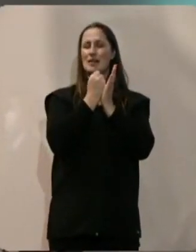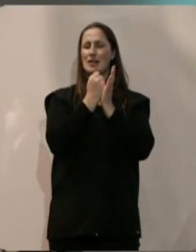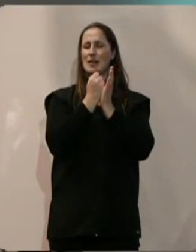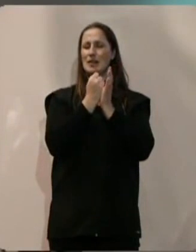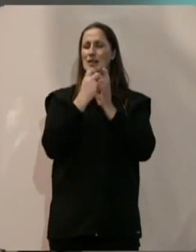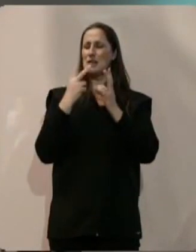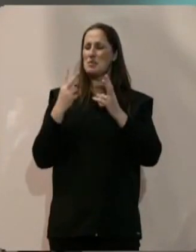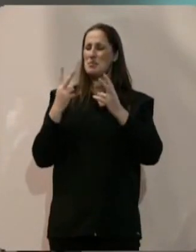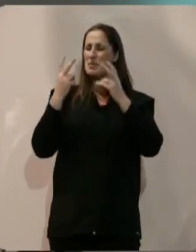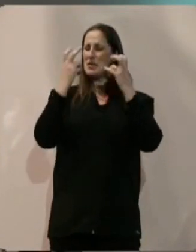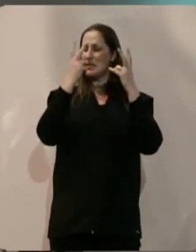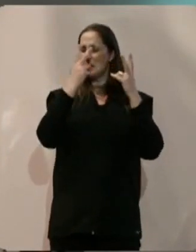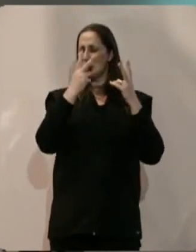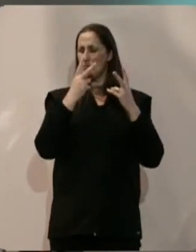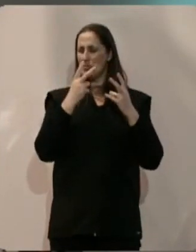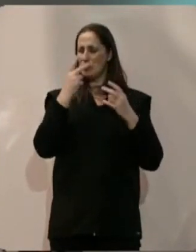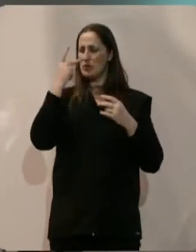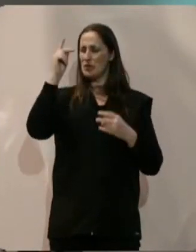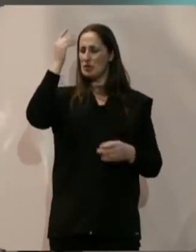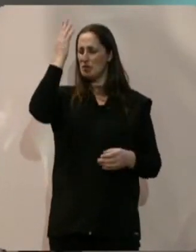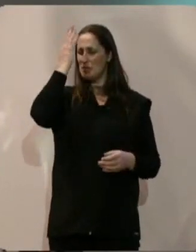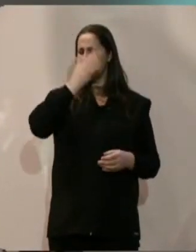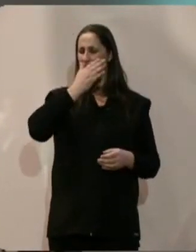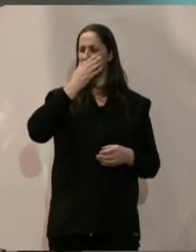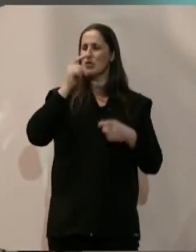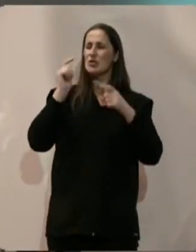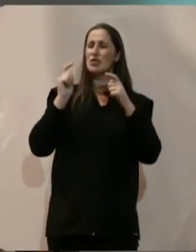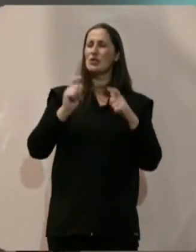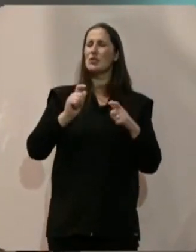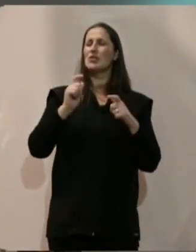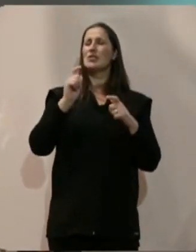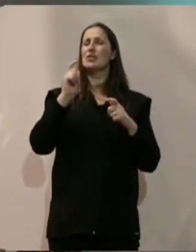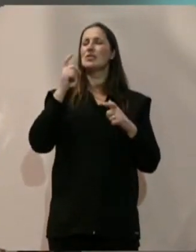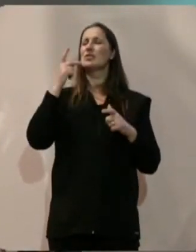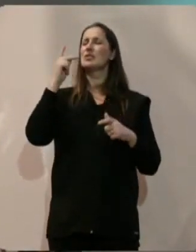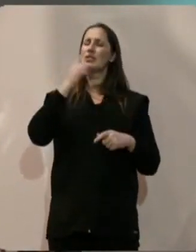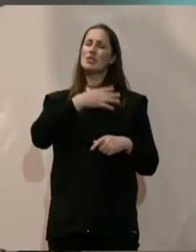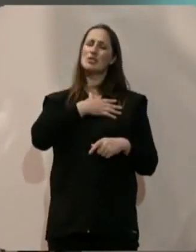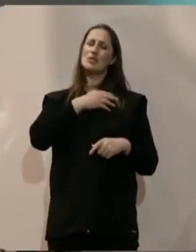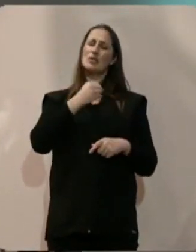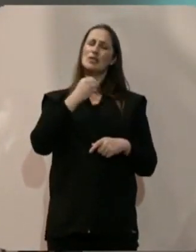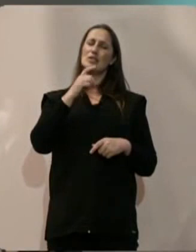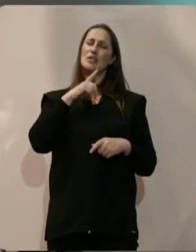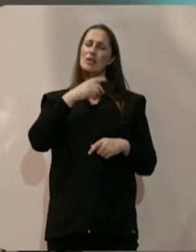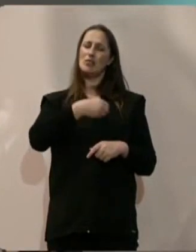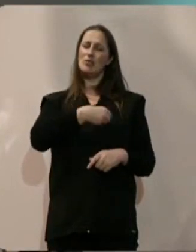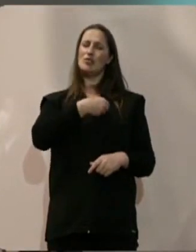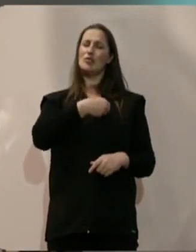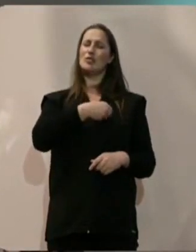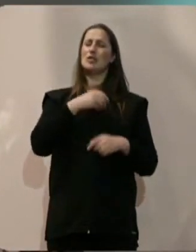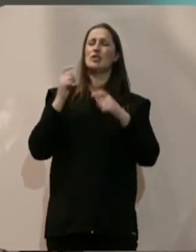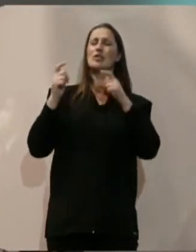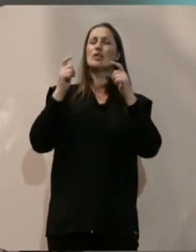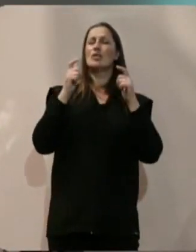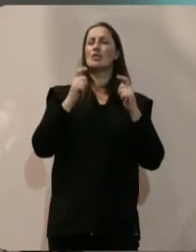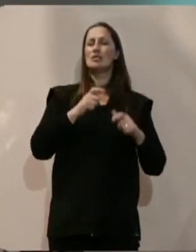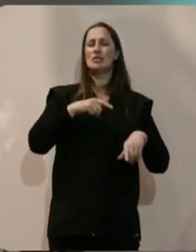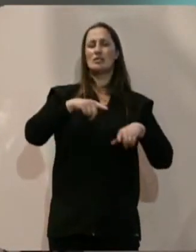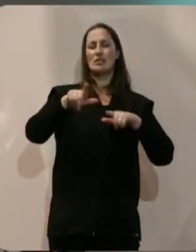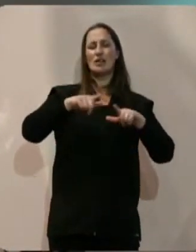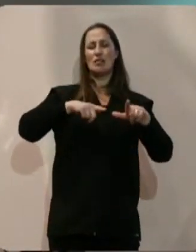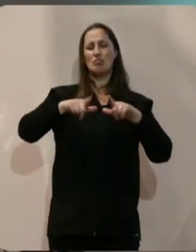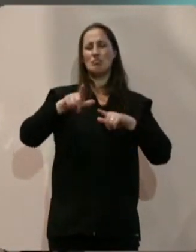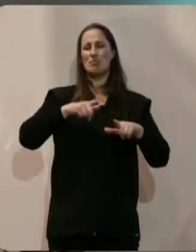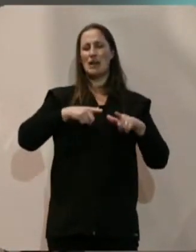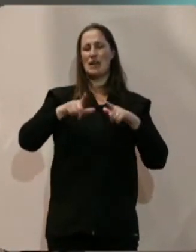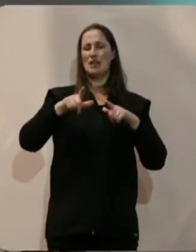sua presença. Por isso eu quero te pedir que onde quer que esses teus filhos estejam, onde quer que eles trabalhem,